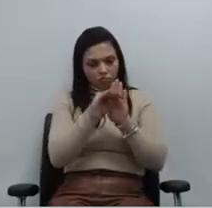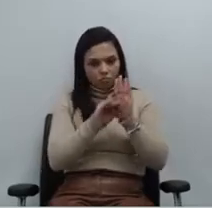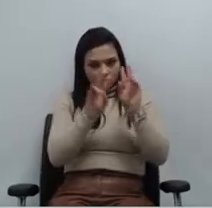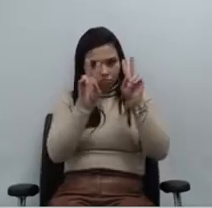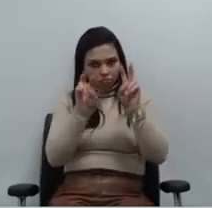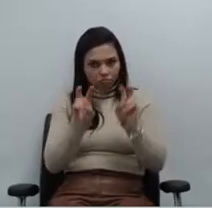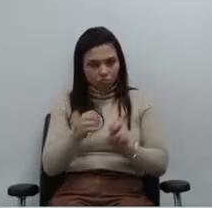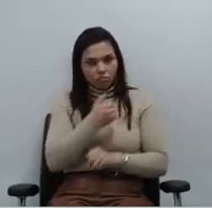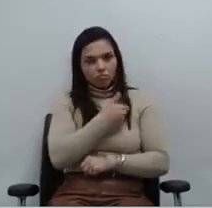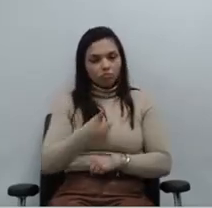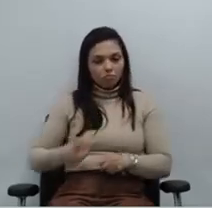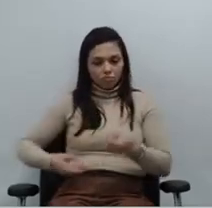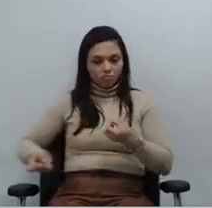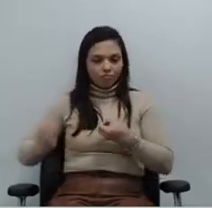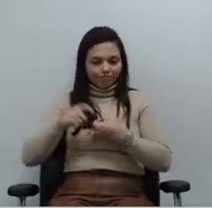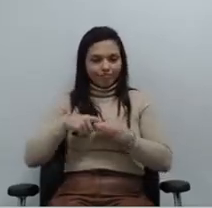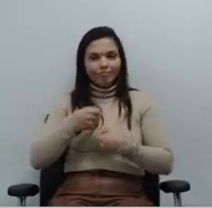nome da presidência,